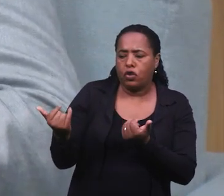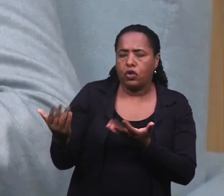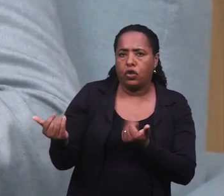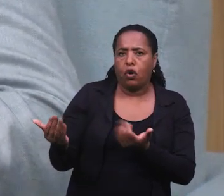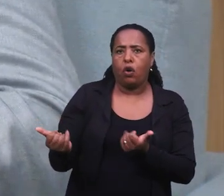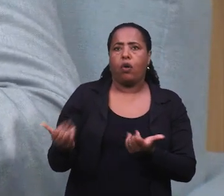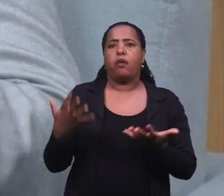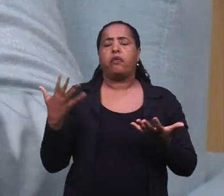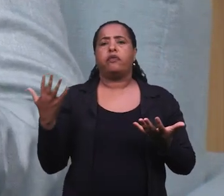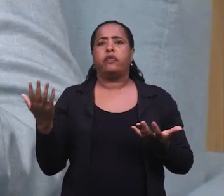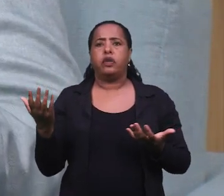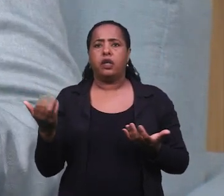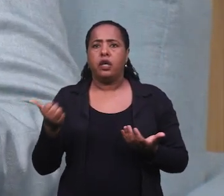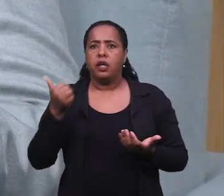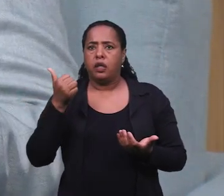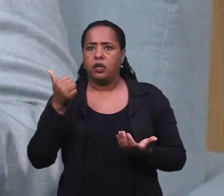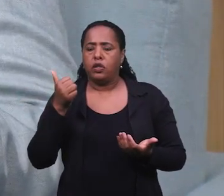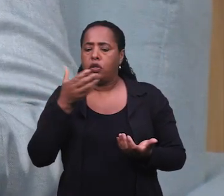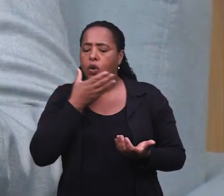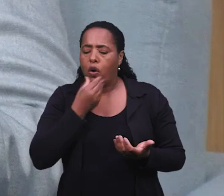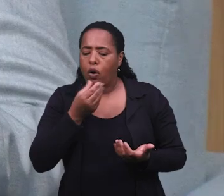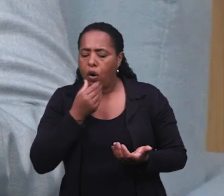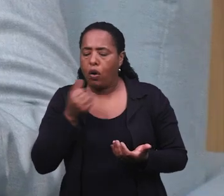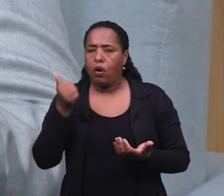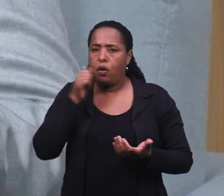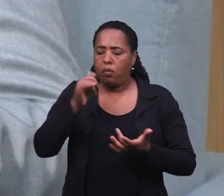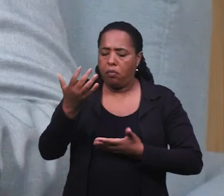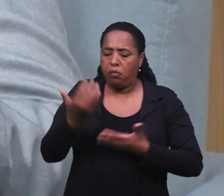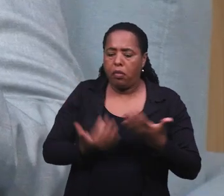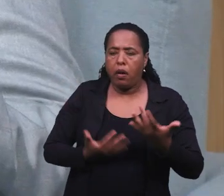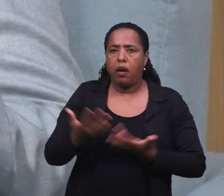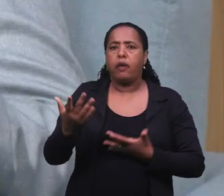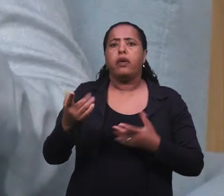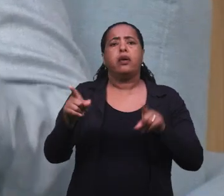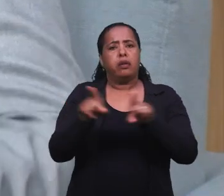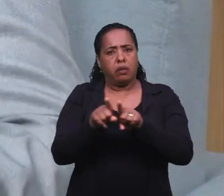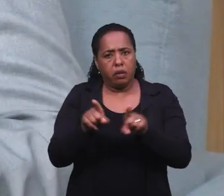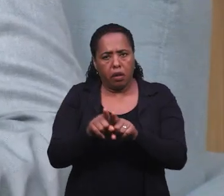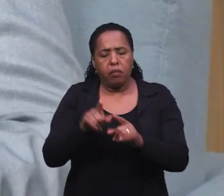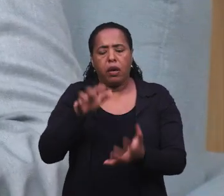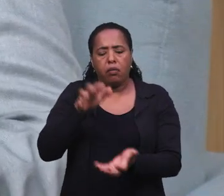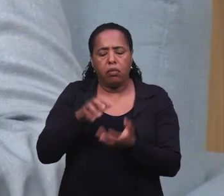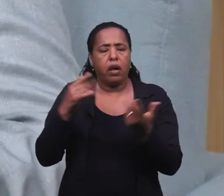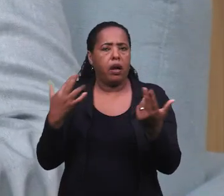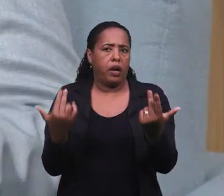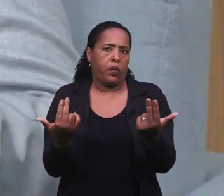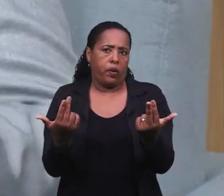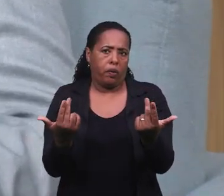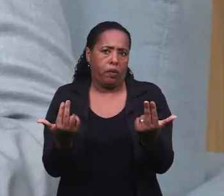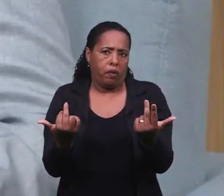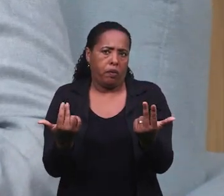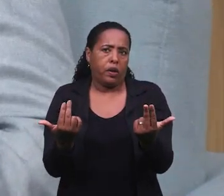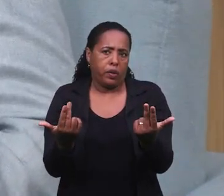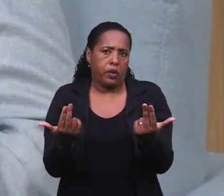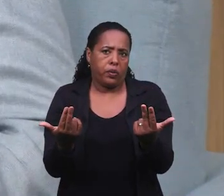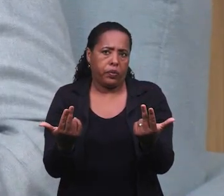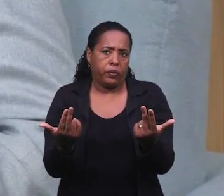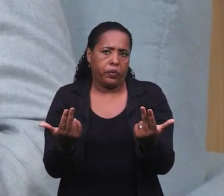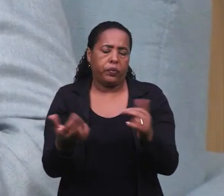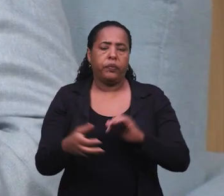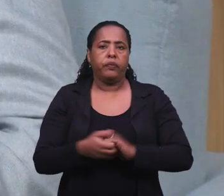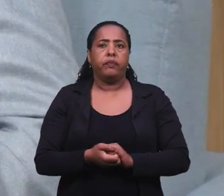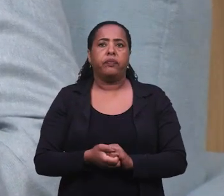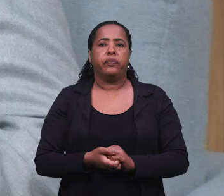fomos acolhidos. E quantos nesta última hora também, quando nós falamos última hora, é o tempo do breve, é o momento que nós vivemos